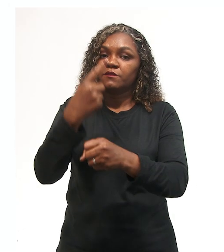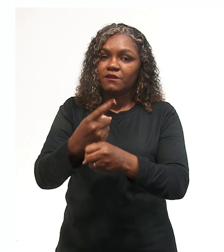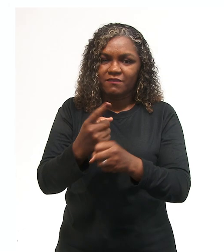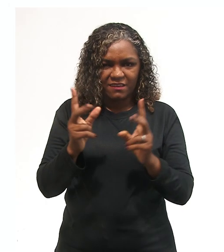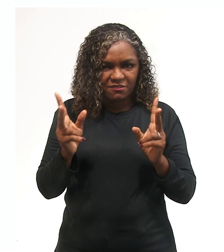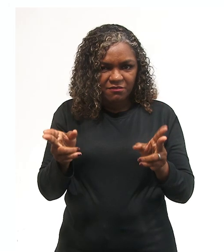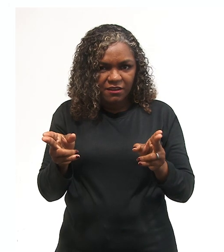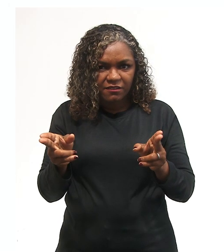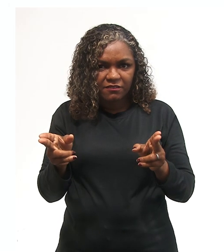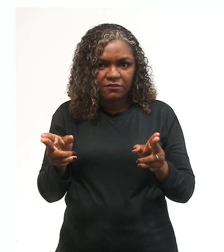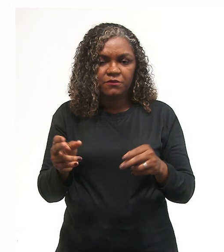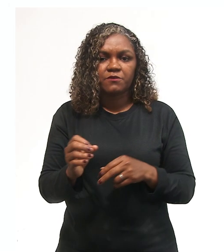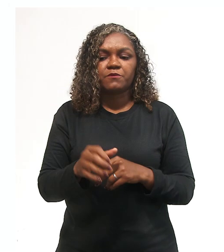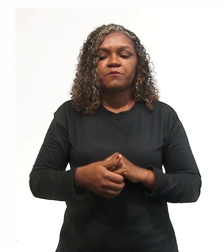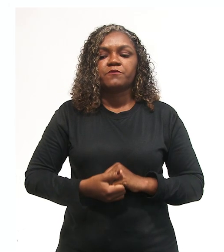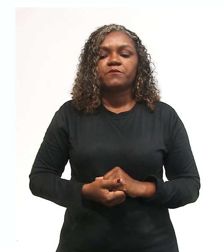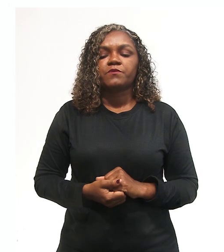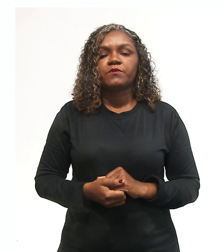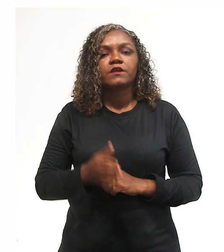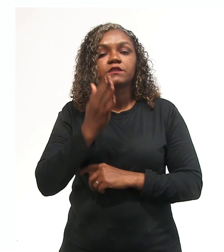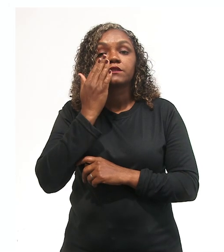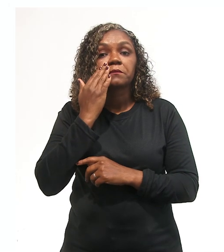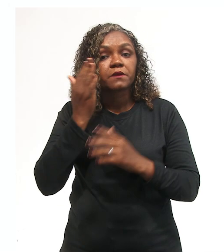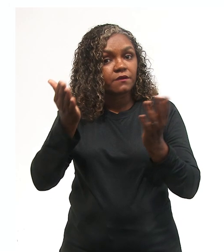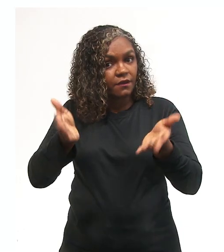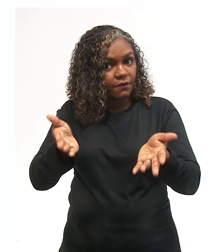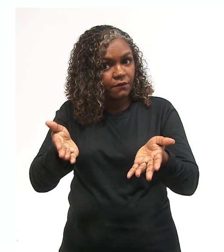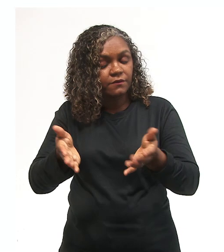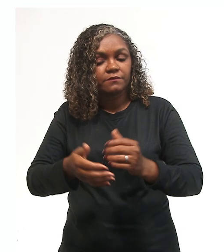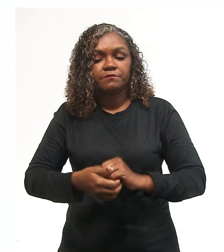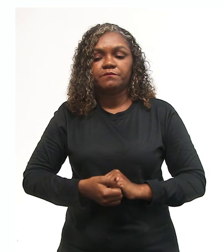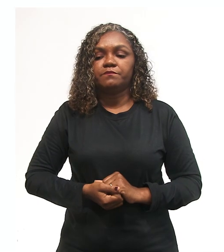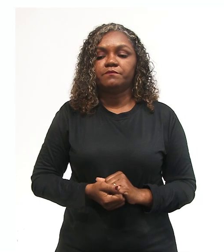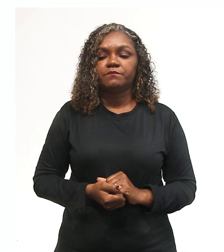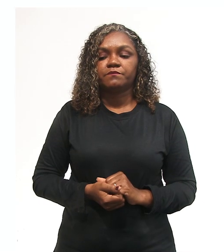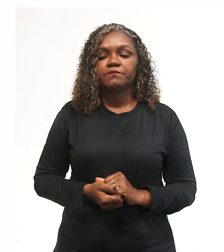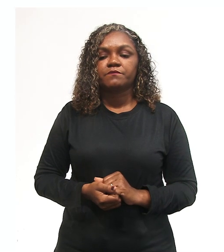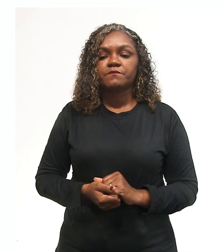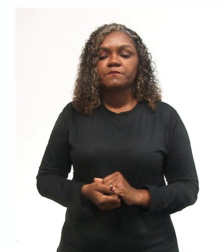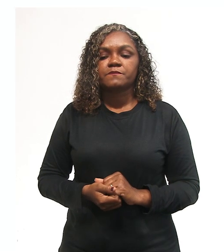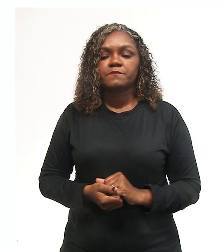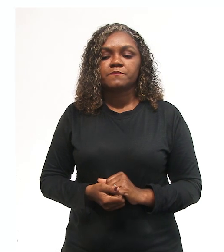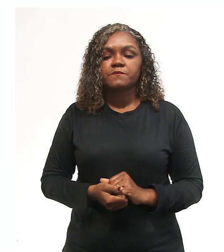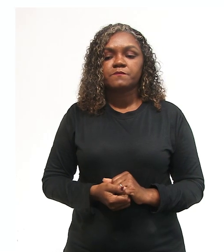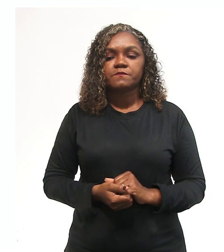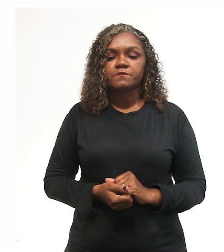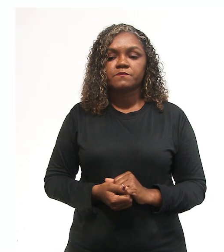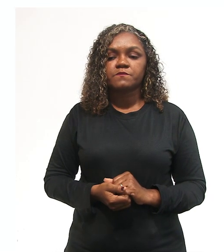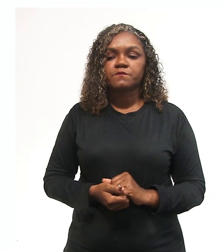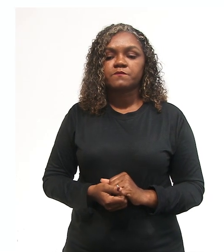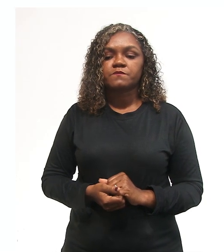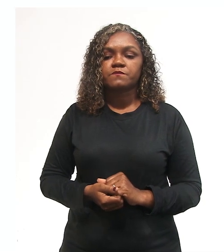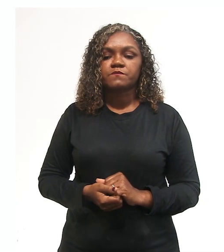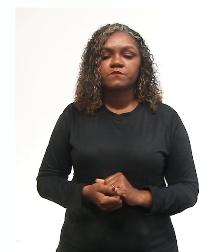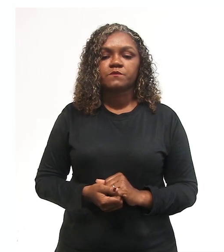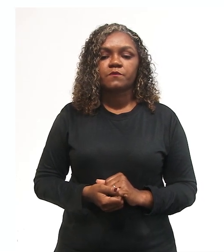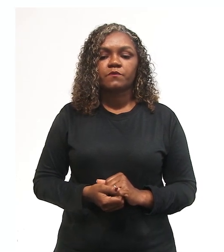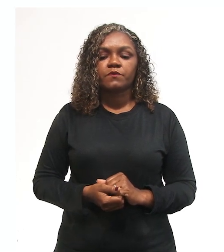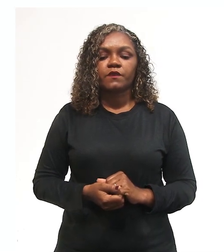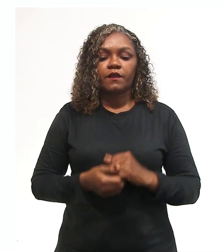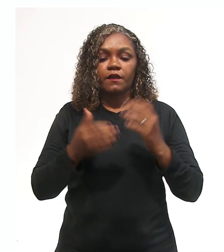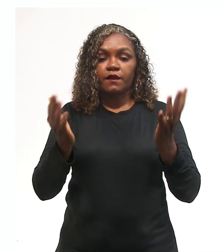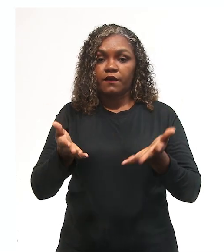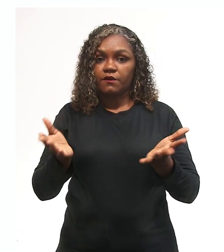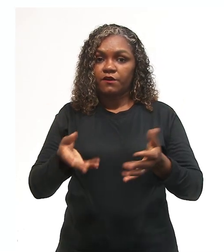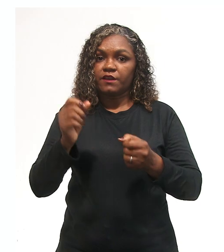montante que foi gerado na taxa de juros mensal. Vamos voltar para a nossa outra tela. E aí, a gente